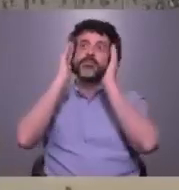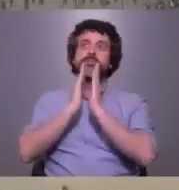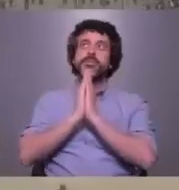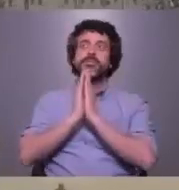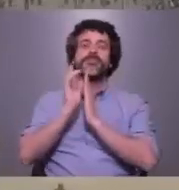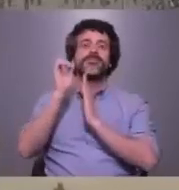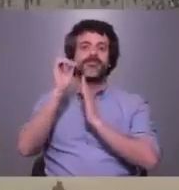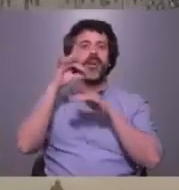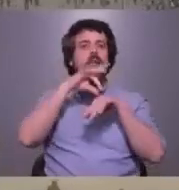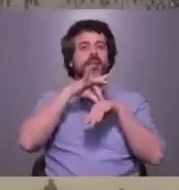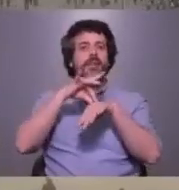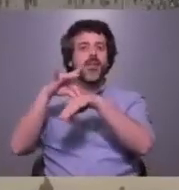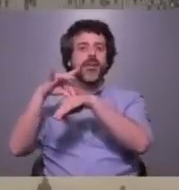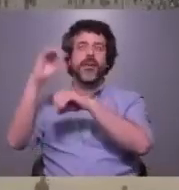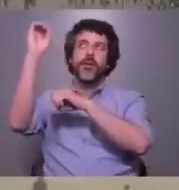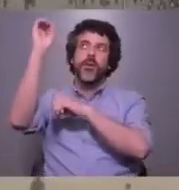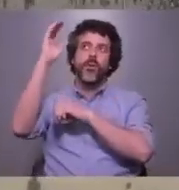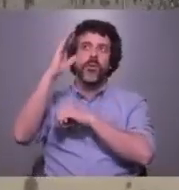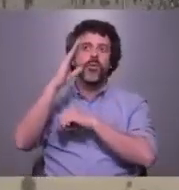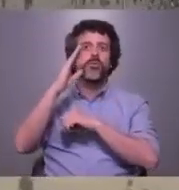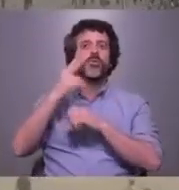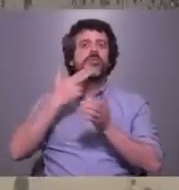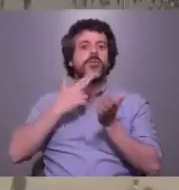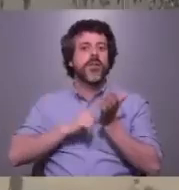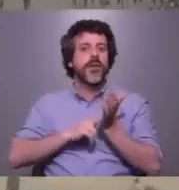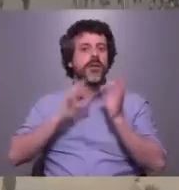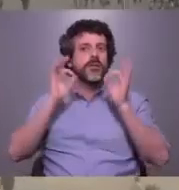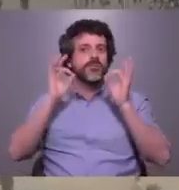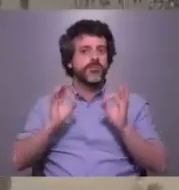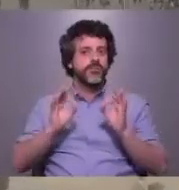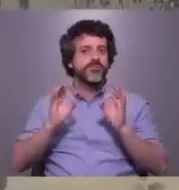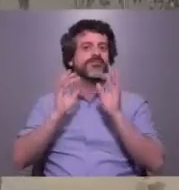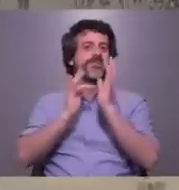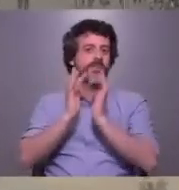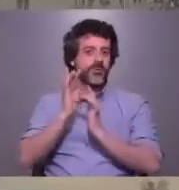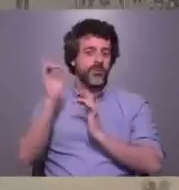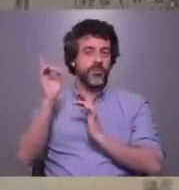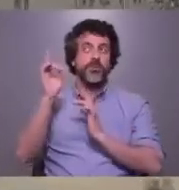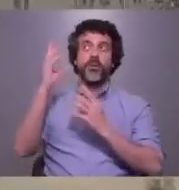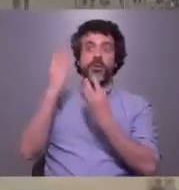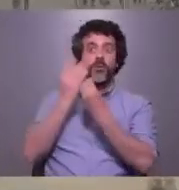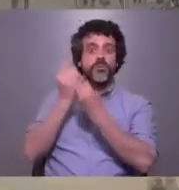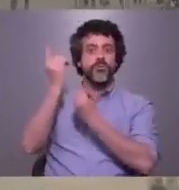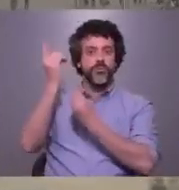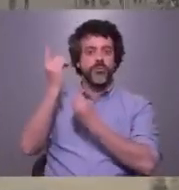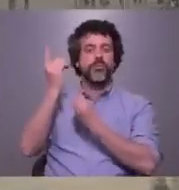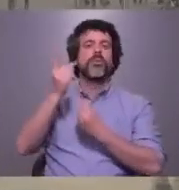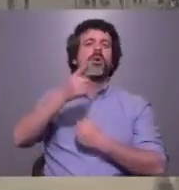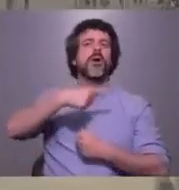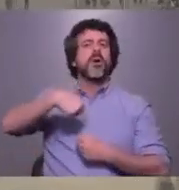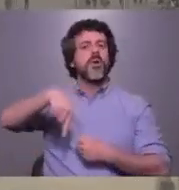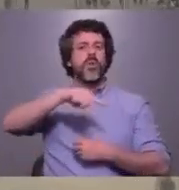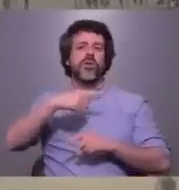verdade, a luz que ela deu à luz. Com ela aprendemos a rejeitar tudo o